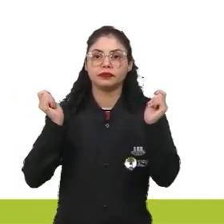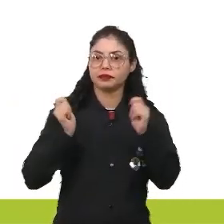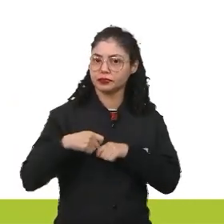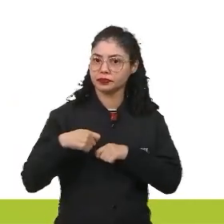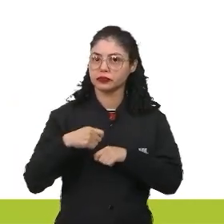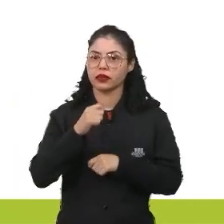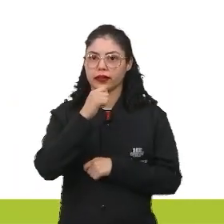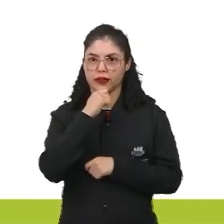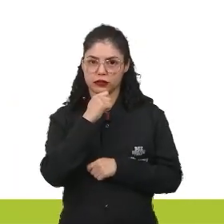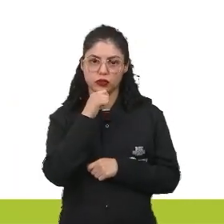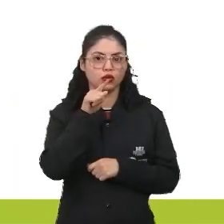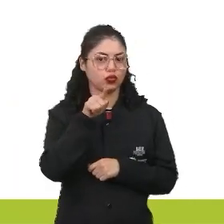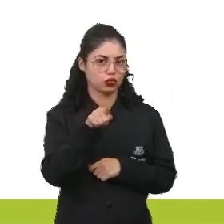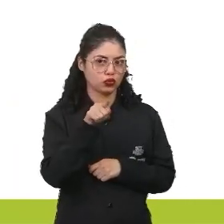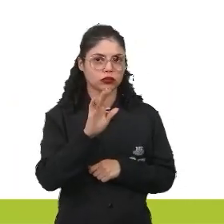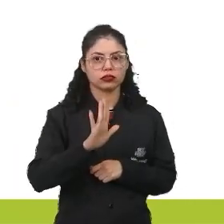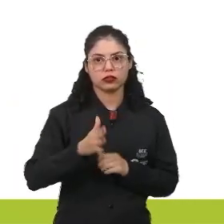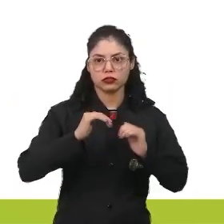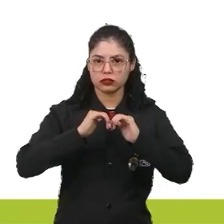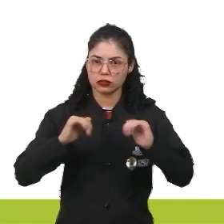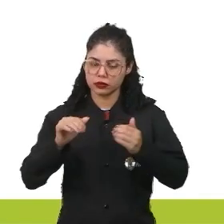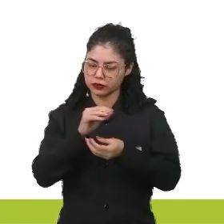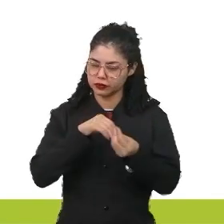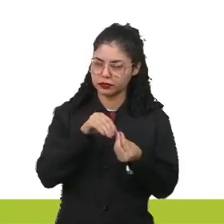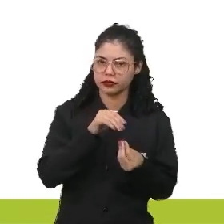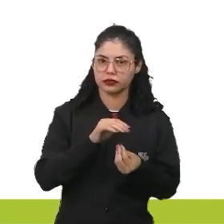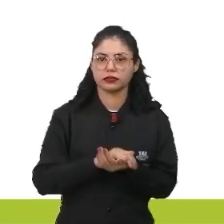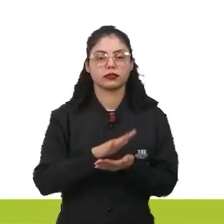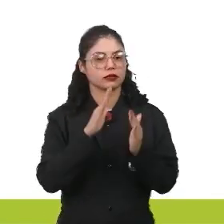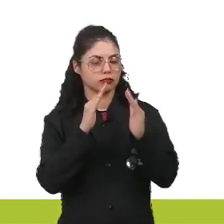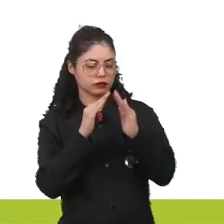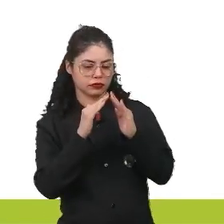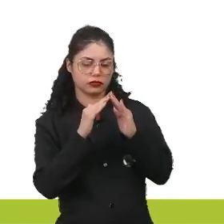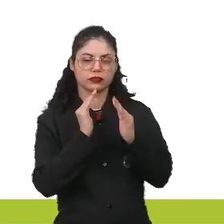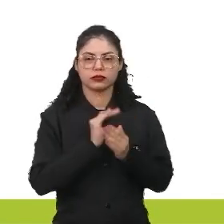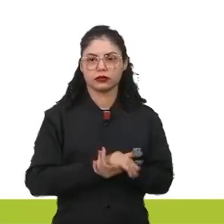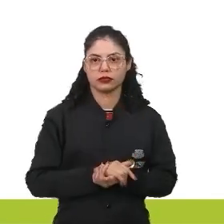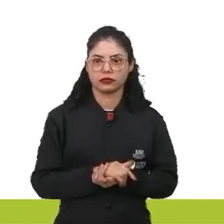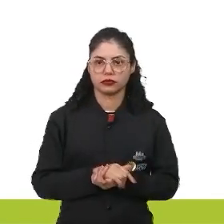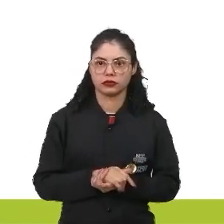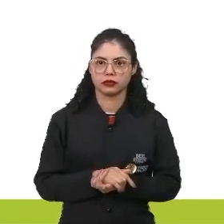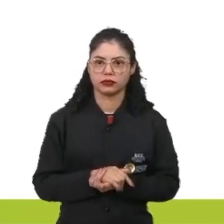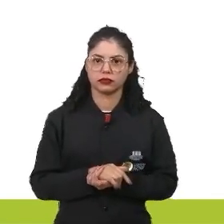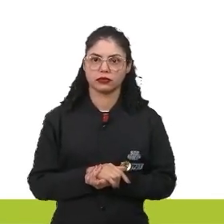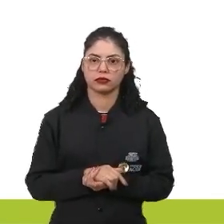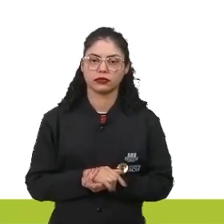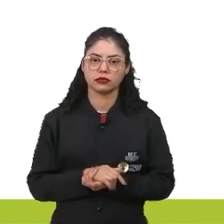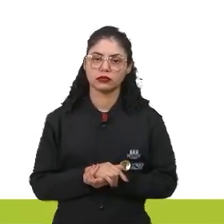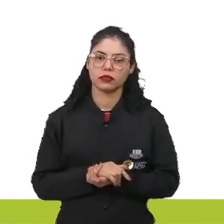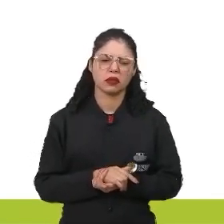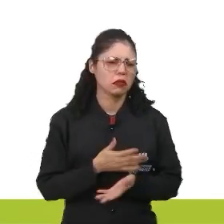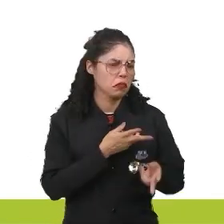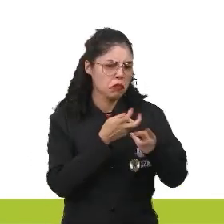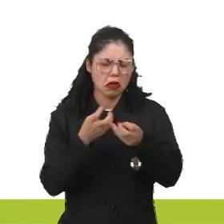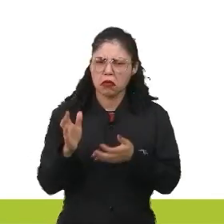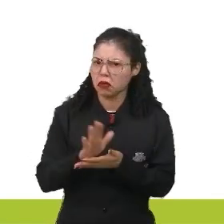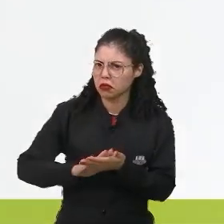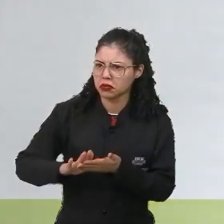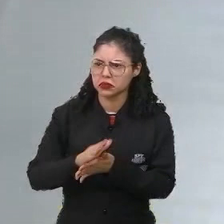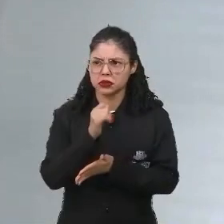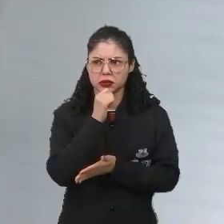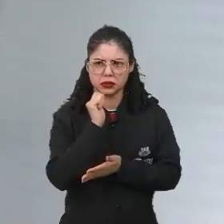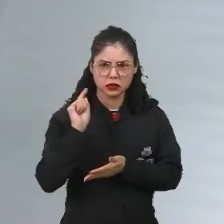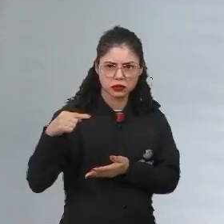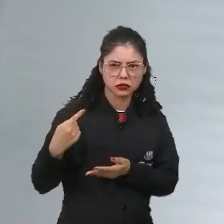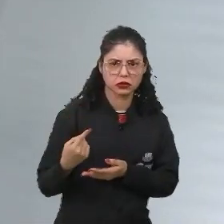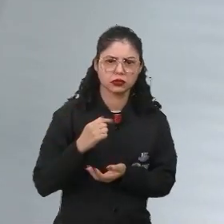Provavelmente, você já separou uma mistura em casa, né? Você fez isso e nem percebeu que aquilo